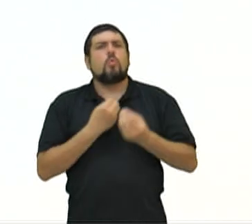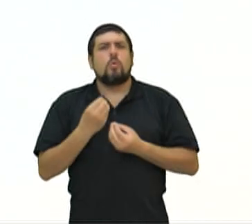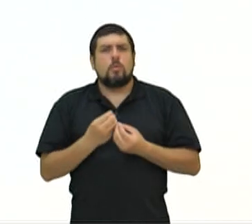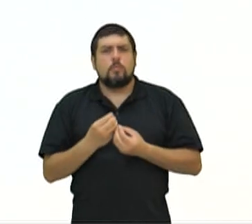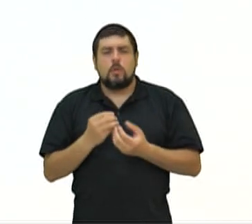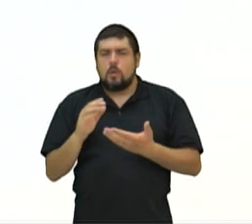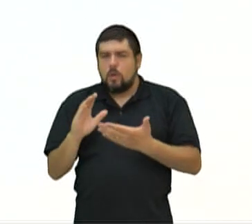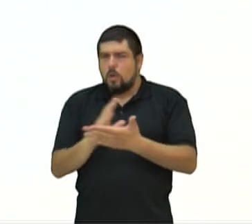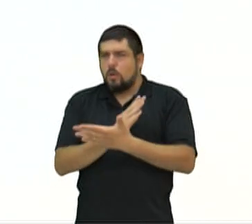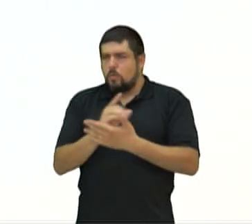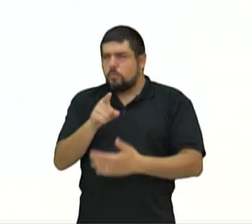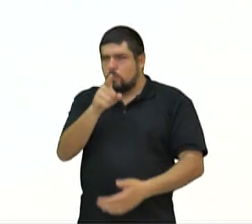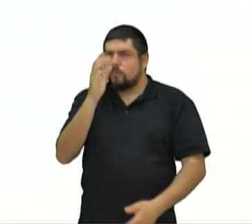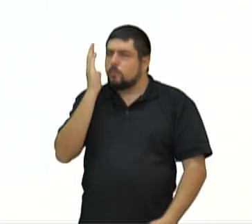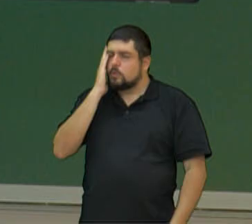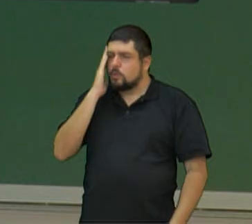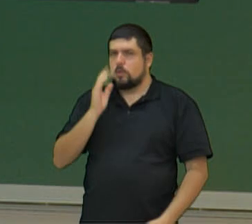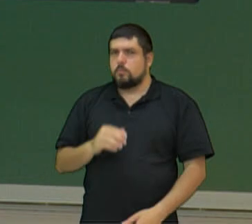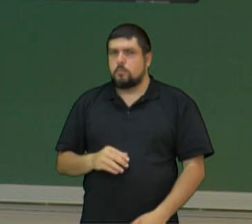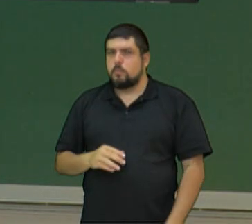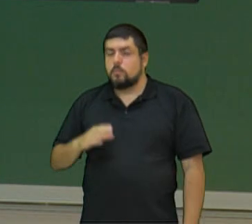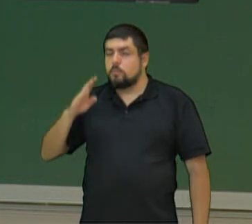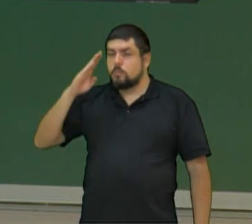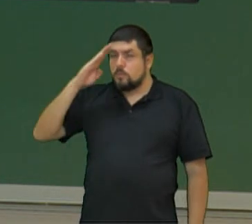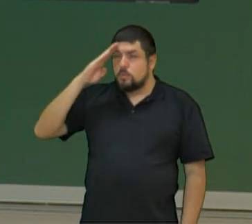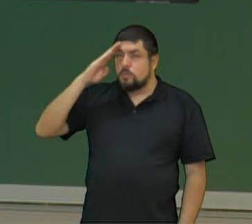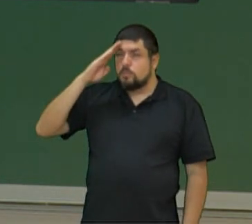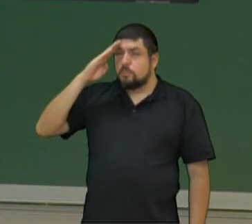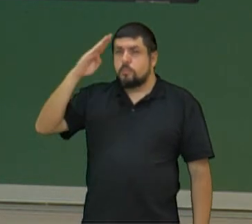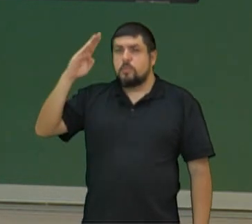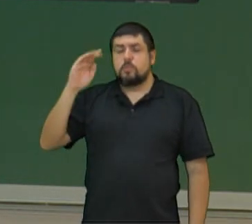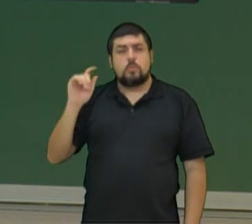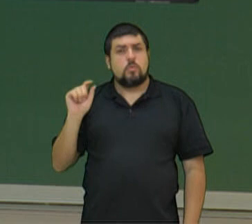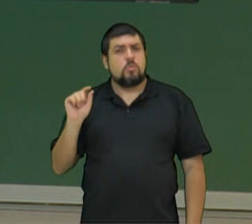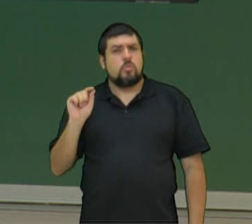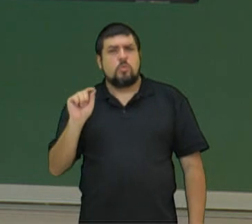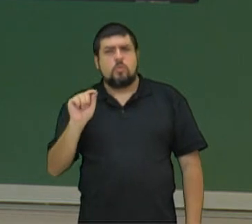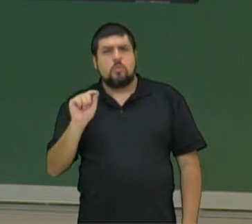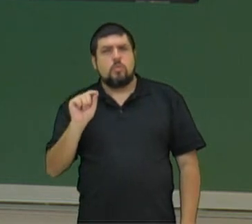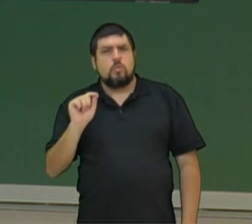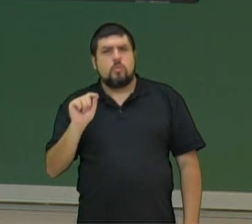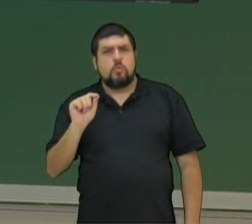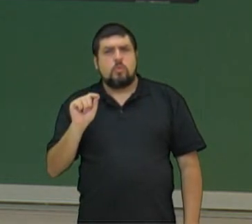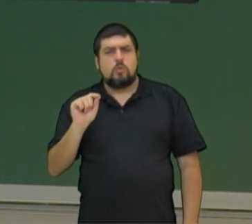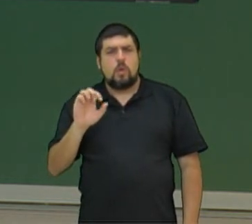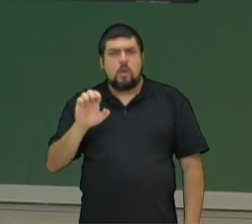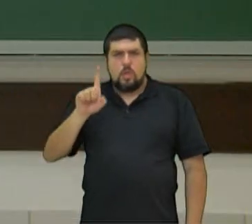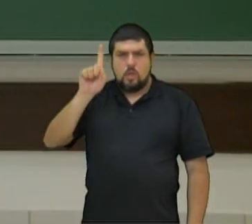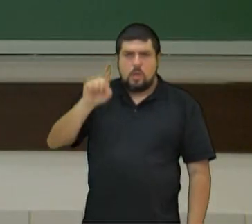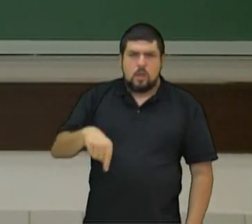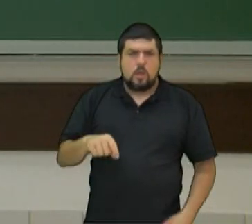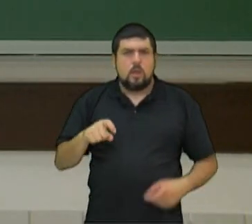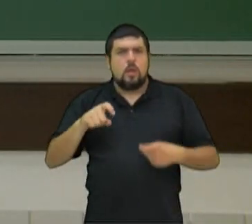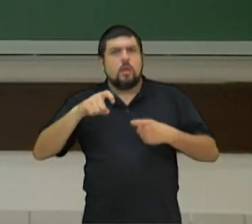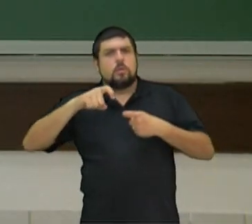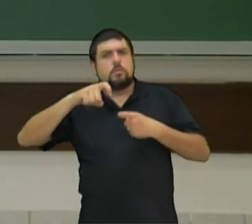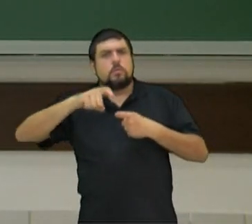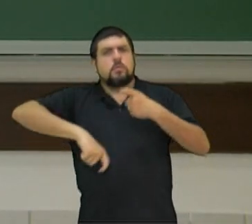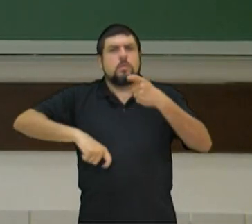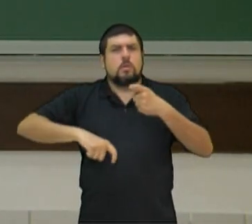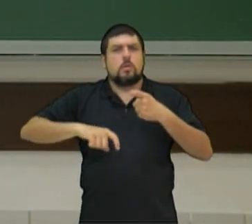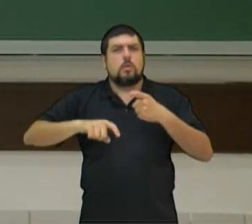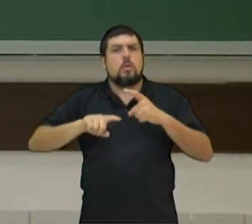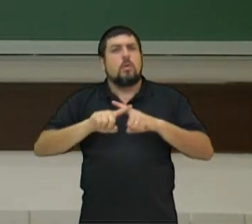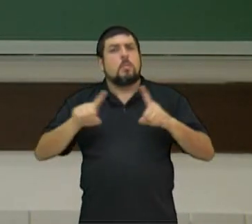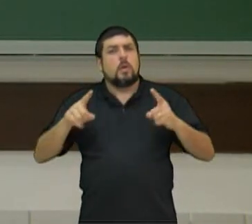você conhece. A principal forma é através de relações sexuais,